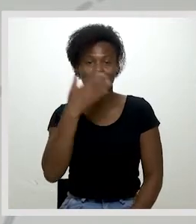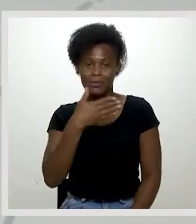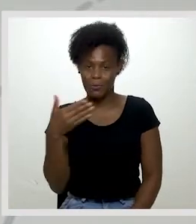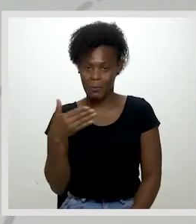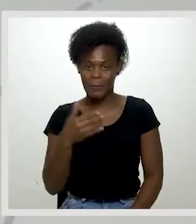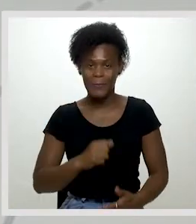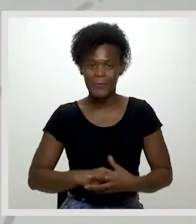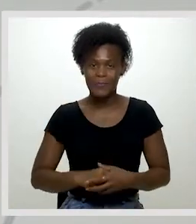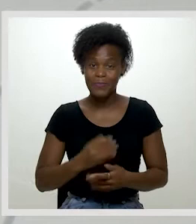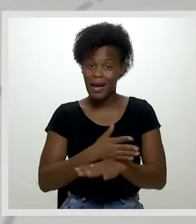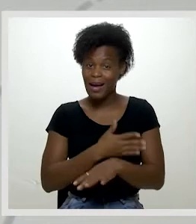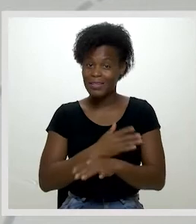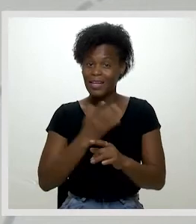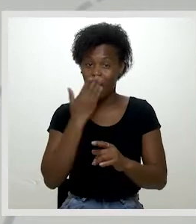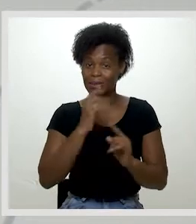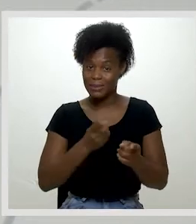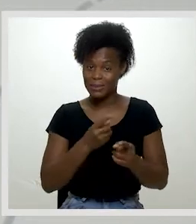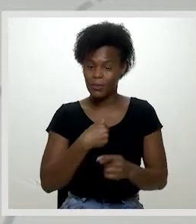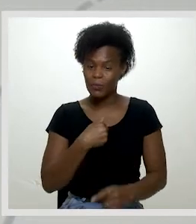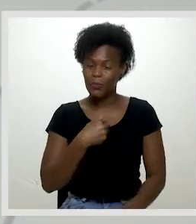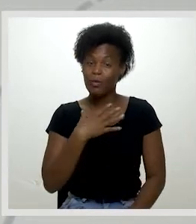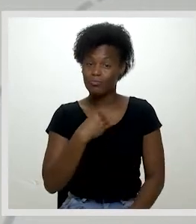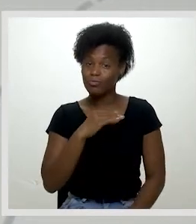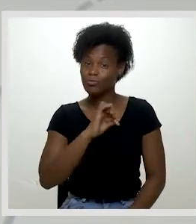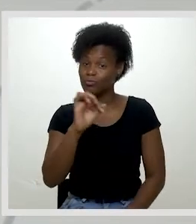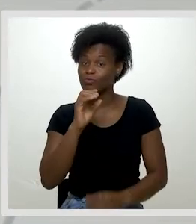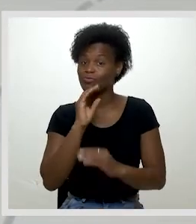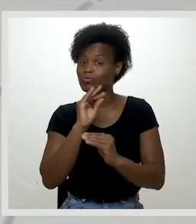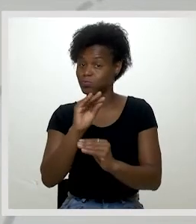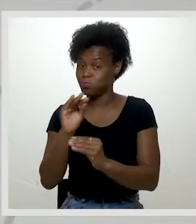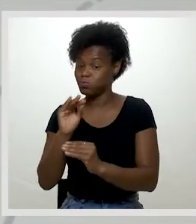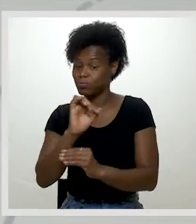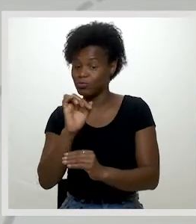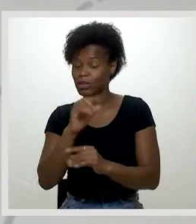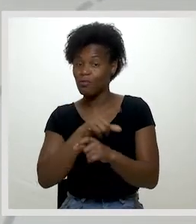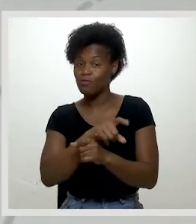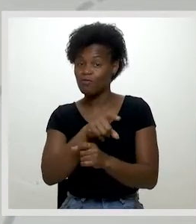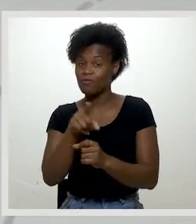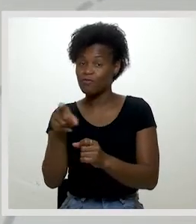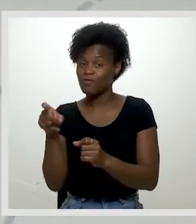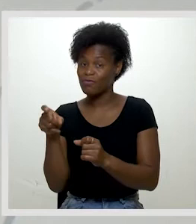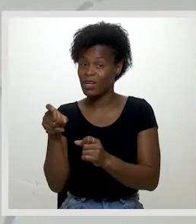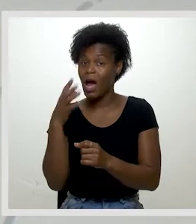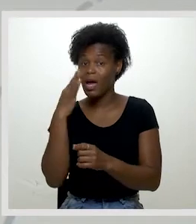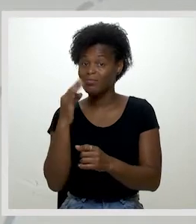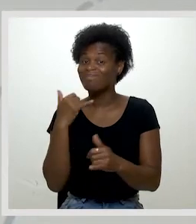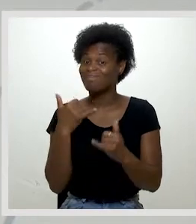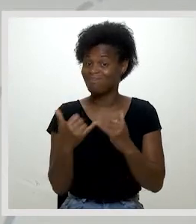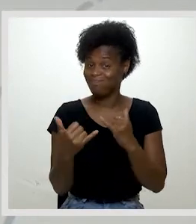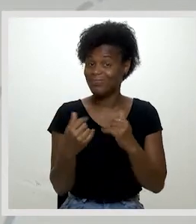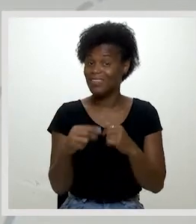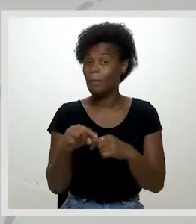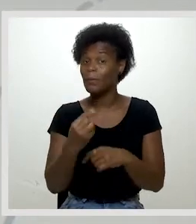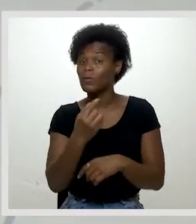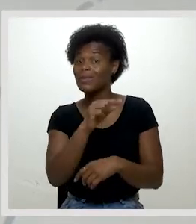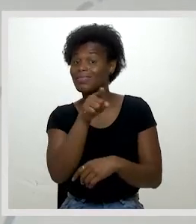ano. Antes de iniciar a nossa aula, gostaria de deixar aqui uma pequena dica. O vírus da Covid-19 ainda é uma ameaça. Por